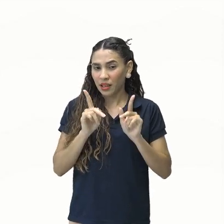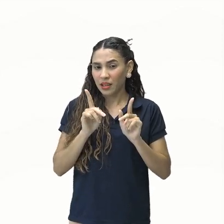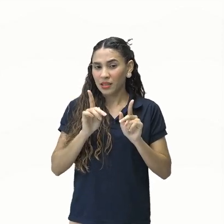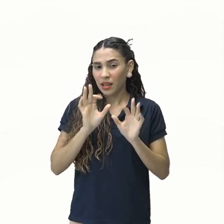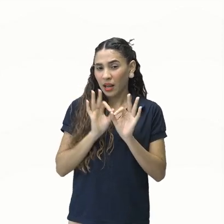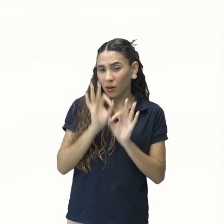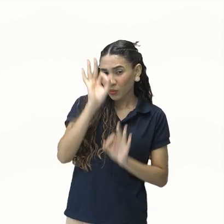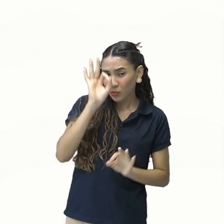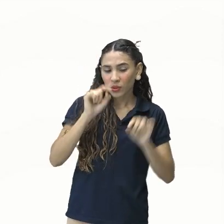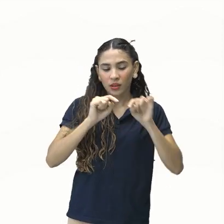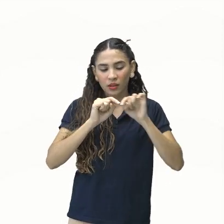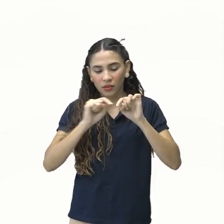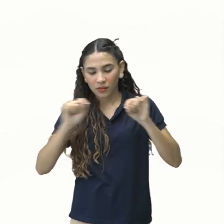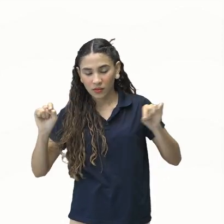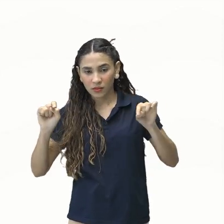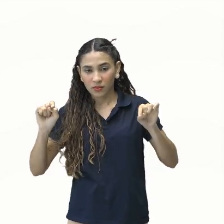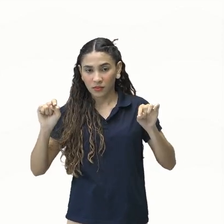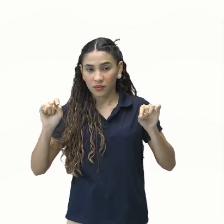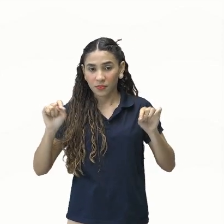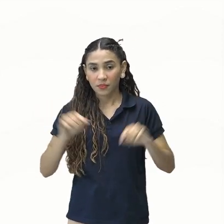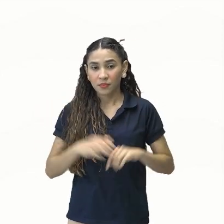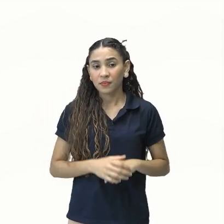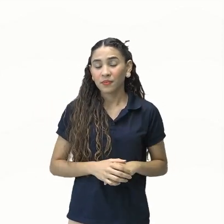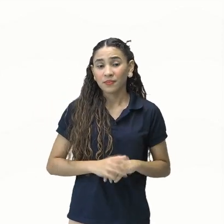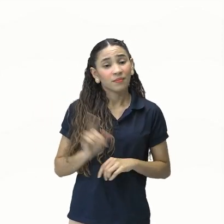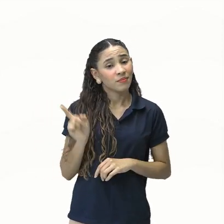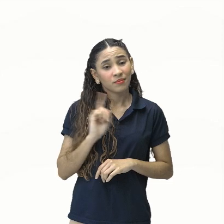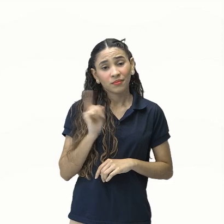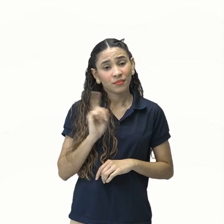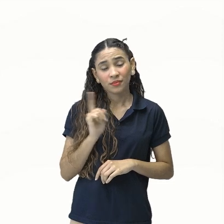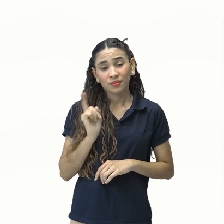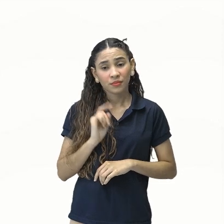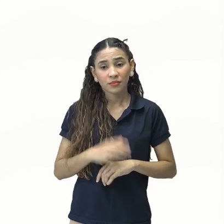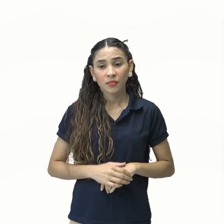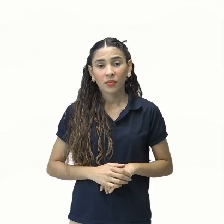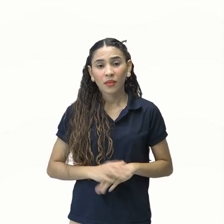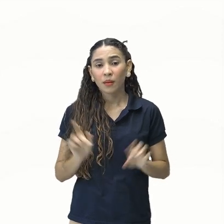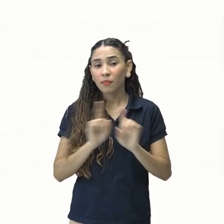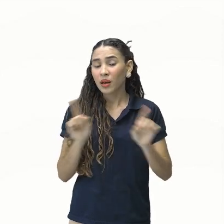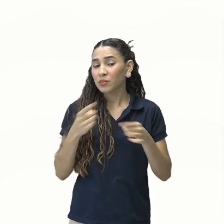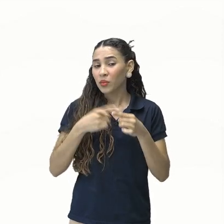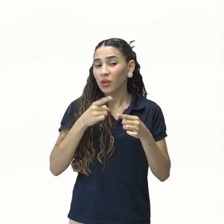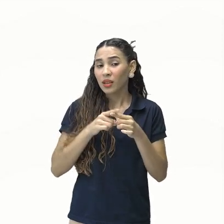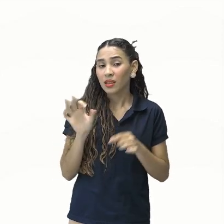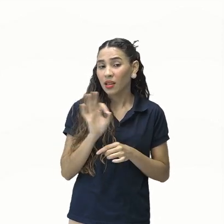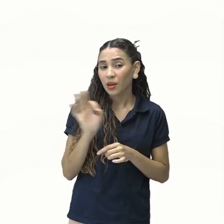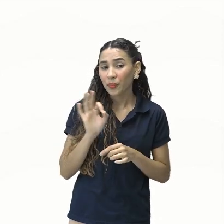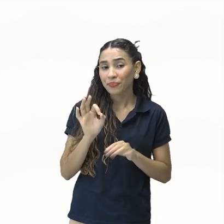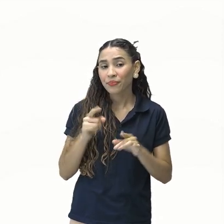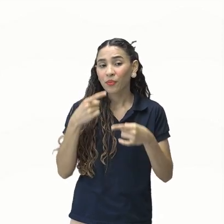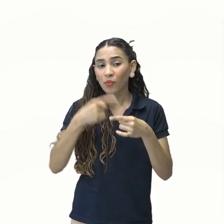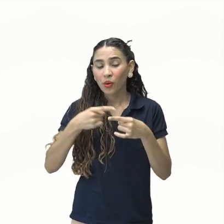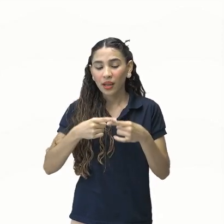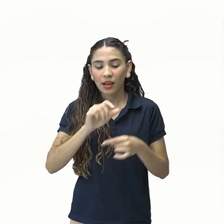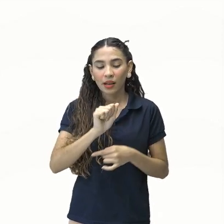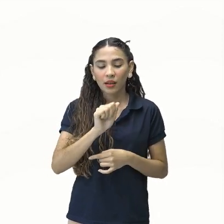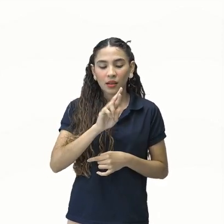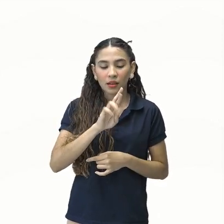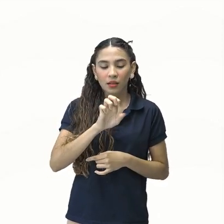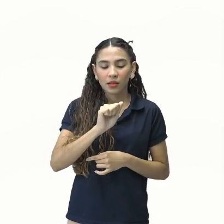a altura, quem é a largura e quem é o comprimento? Não. Mas por que não vai fazer? Porque a área da